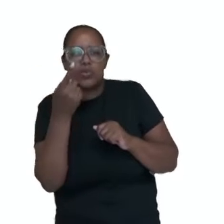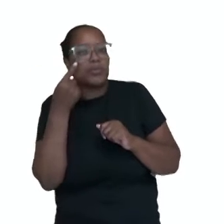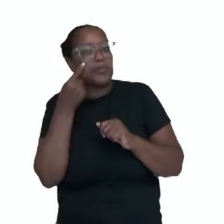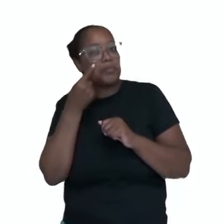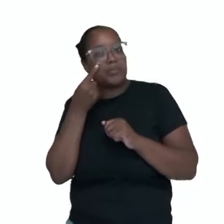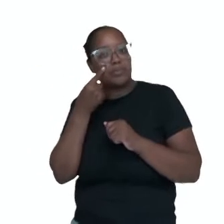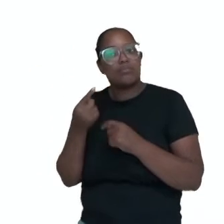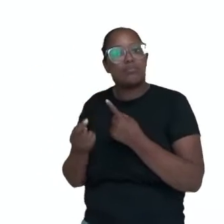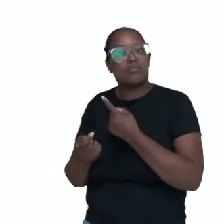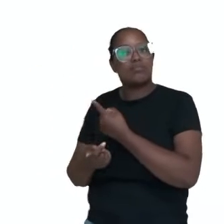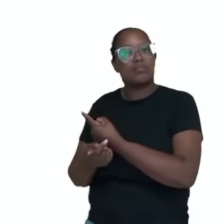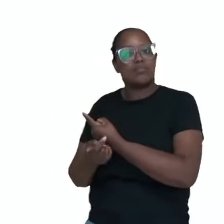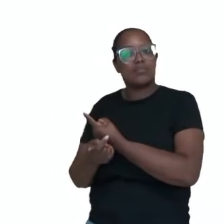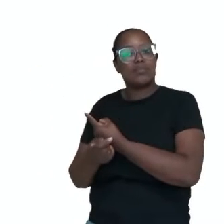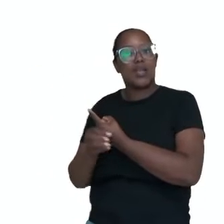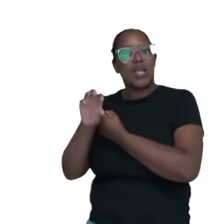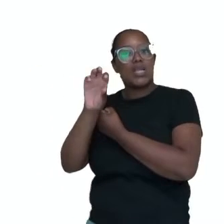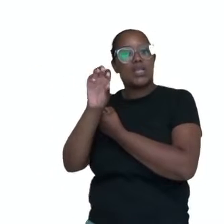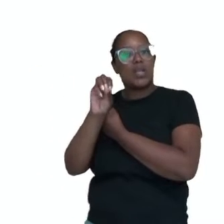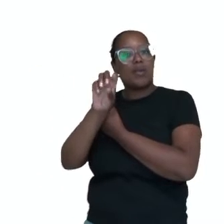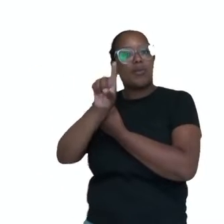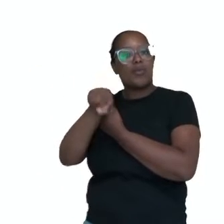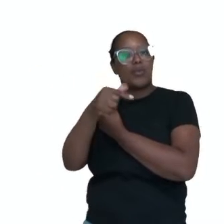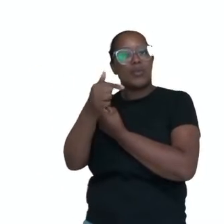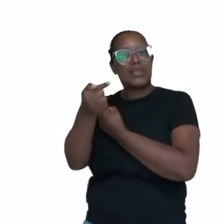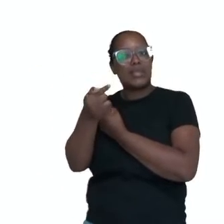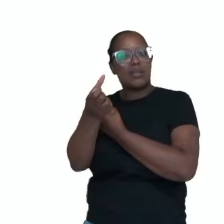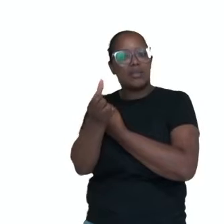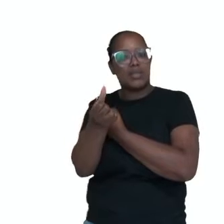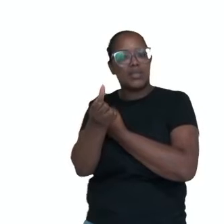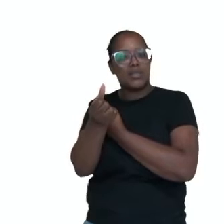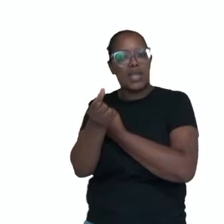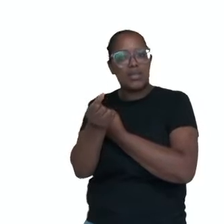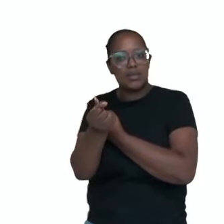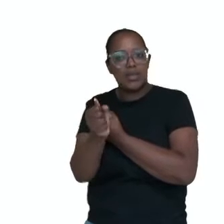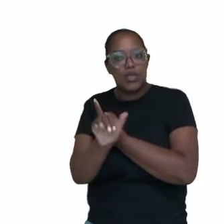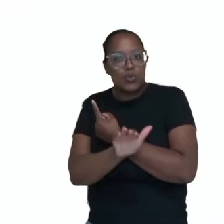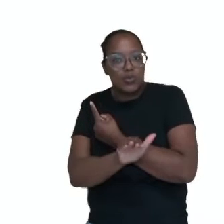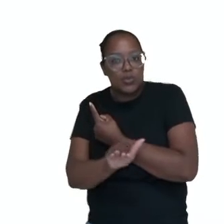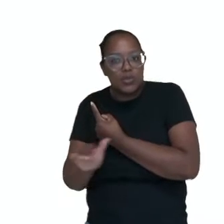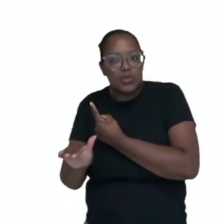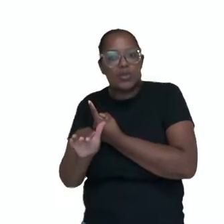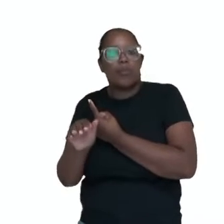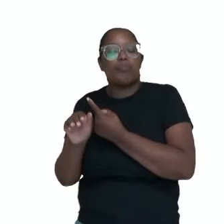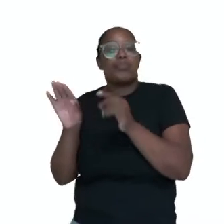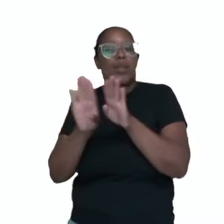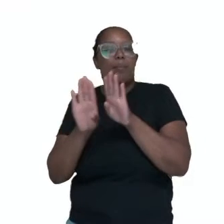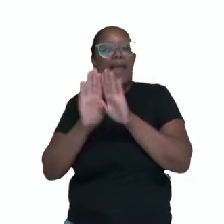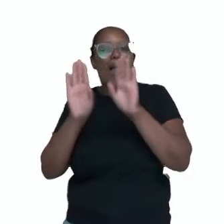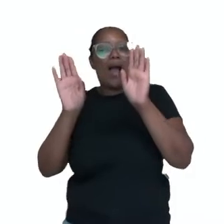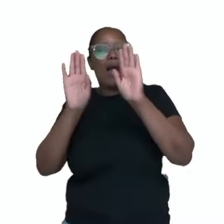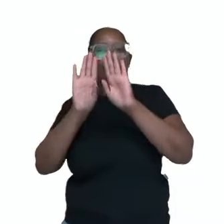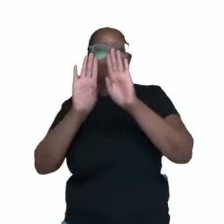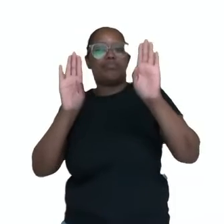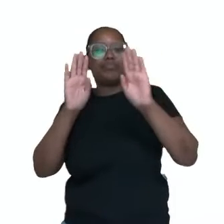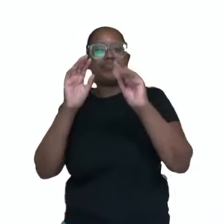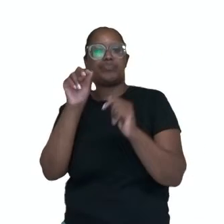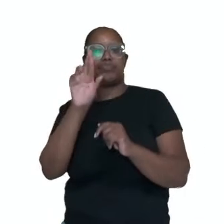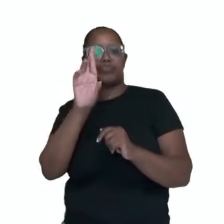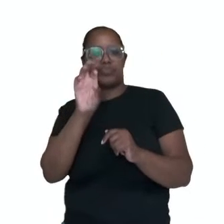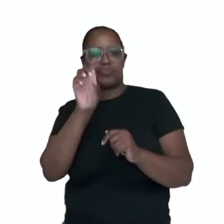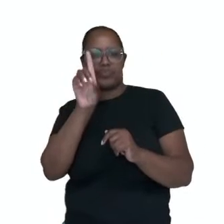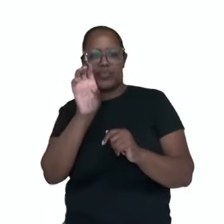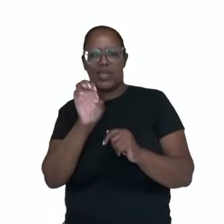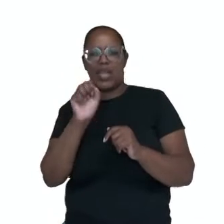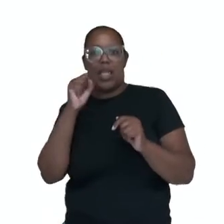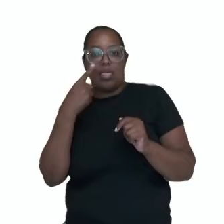E 0,76 de altura do chão. O tamanho da rede é em torno de 1,83 de comprimento e a altura